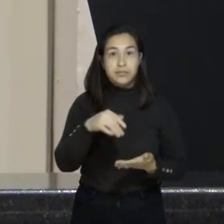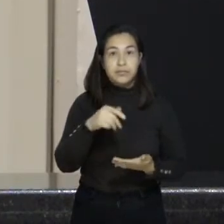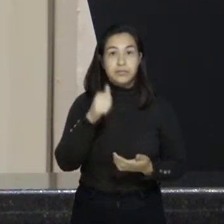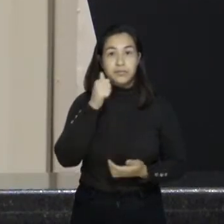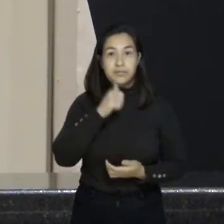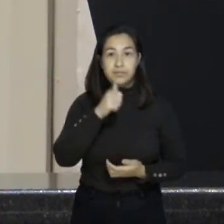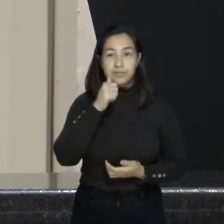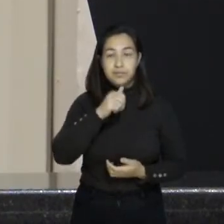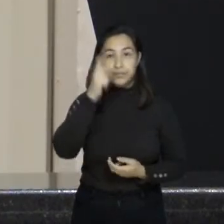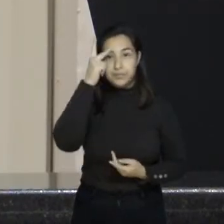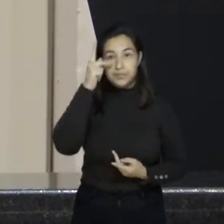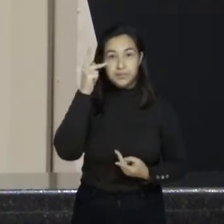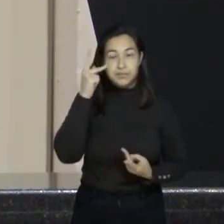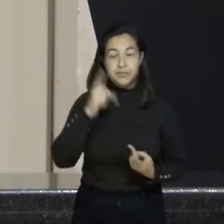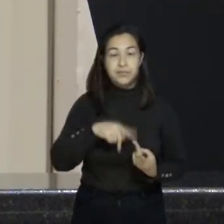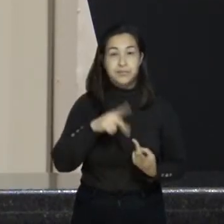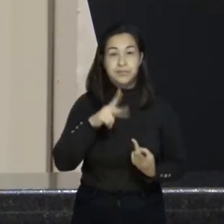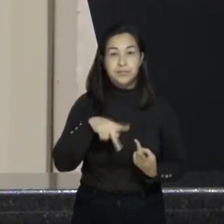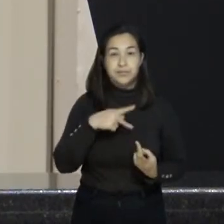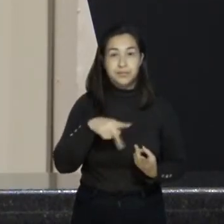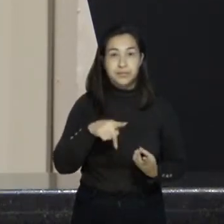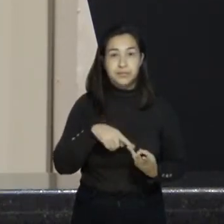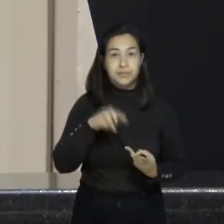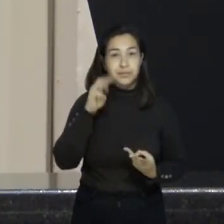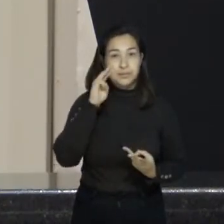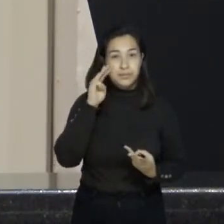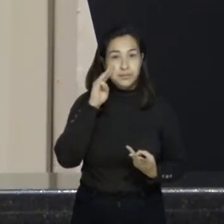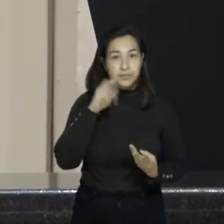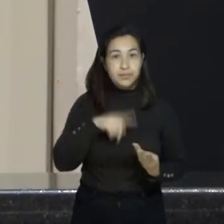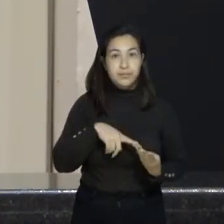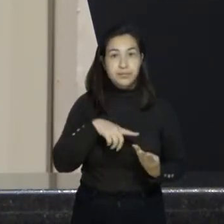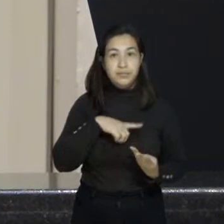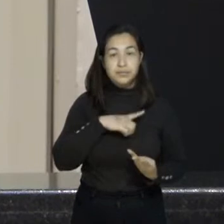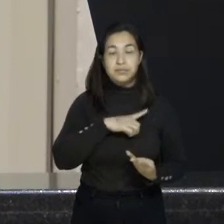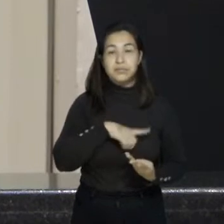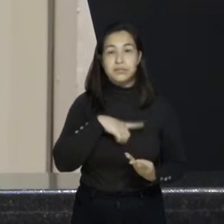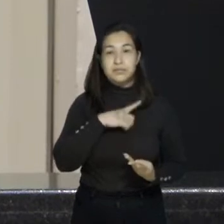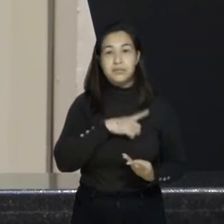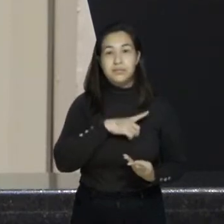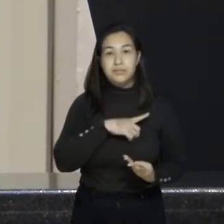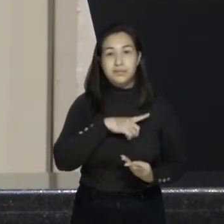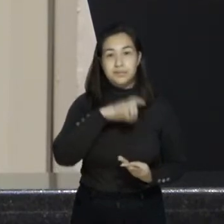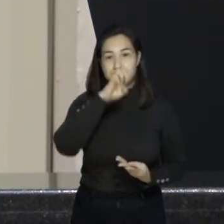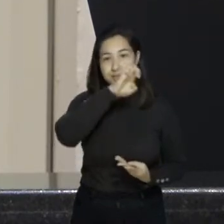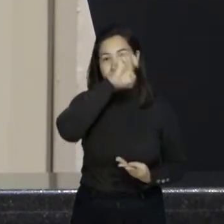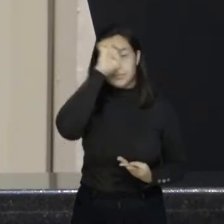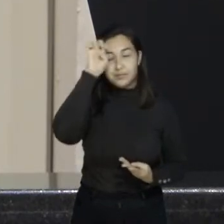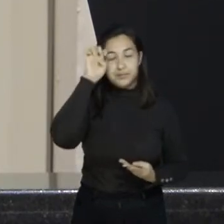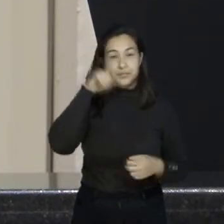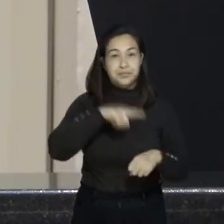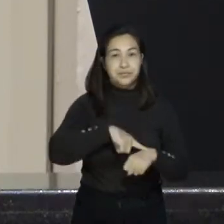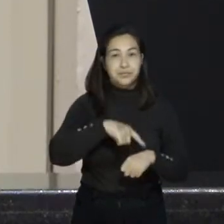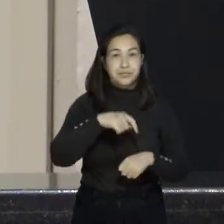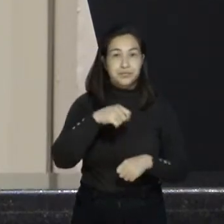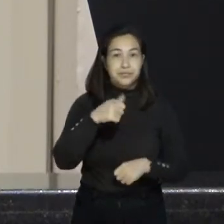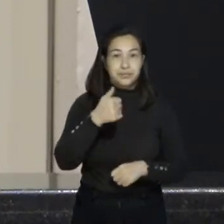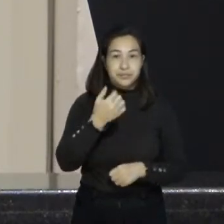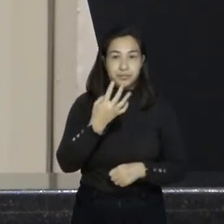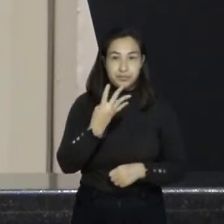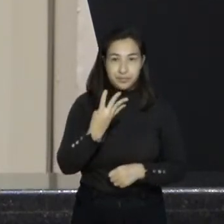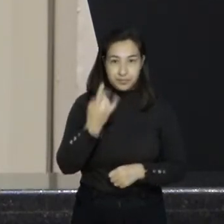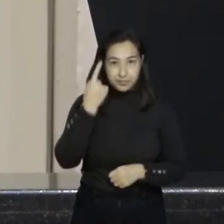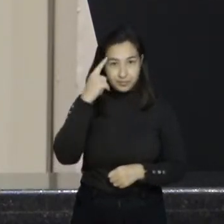Padre Pedro Baldo Sera Marcos da Rosa delegado Egídio às 14 horas do dia 5 do mês de setembro de